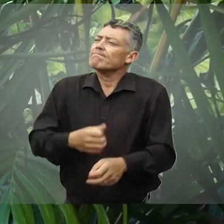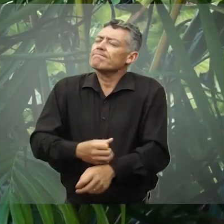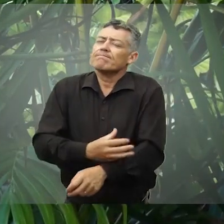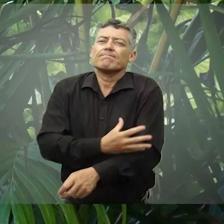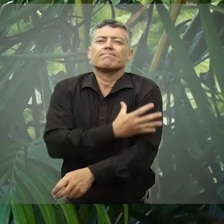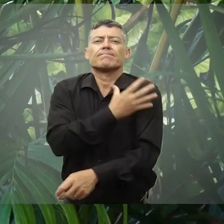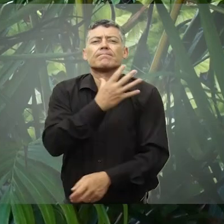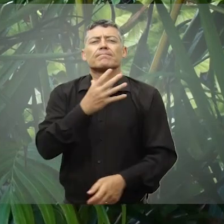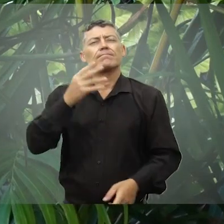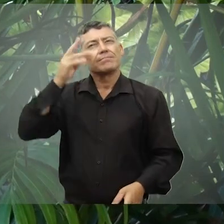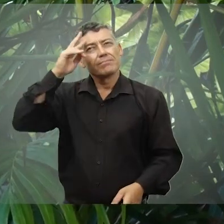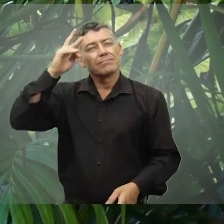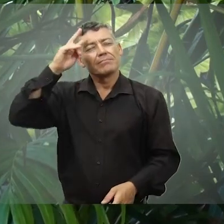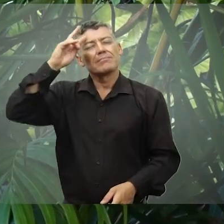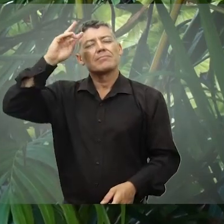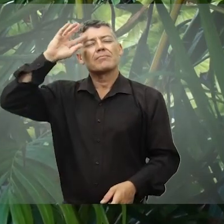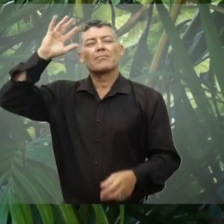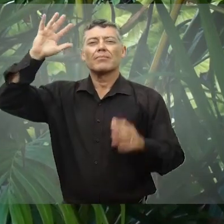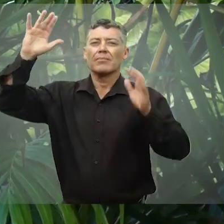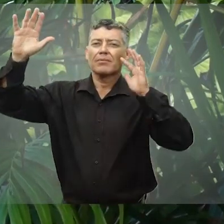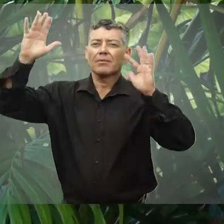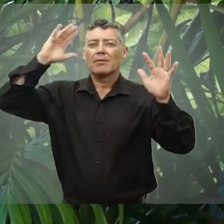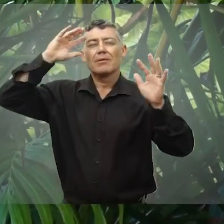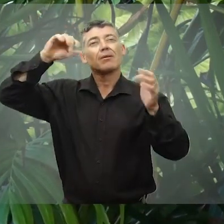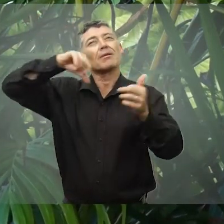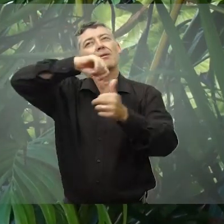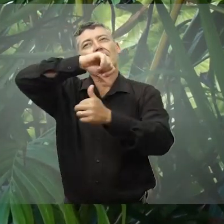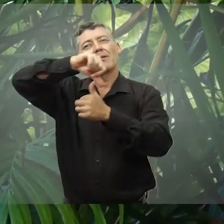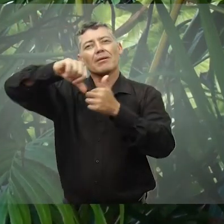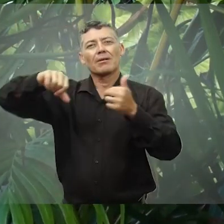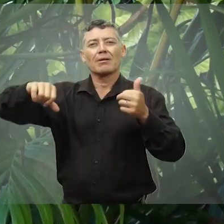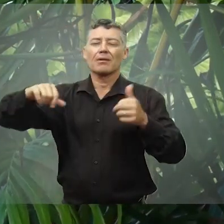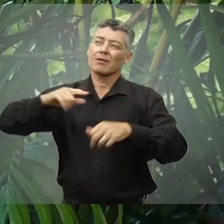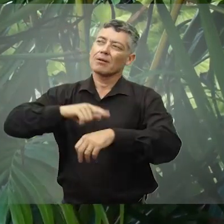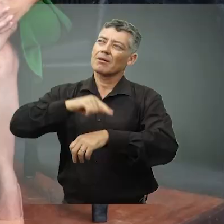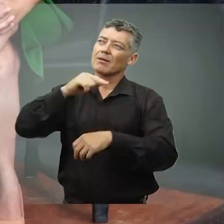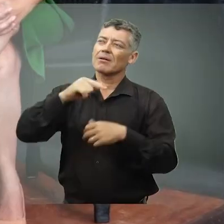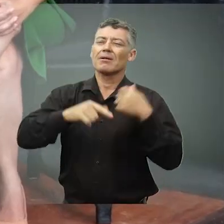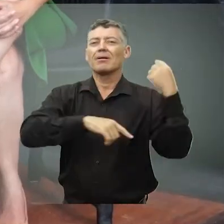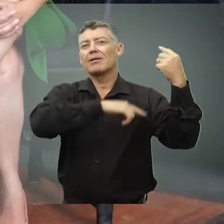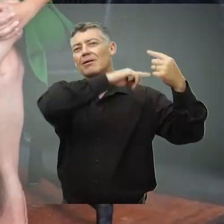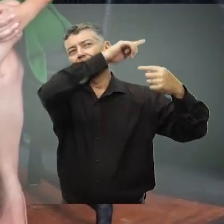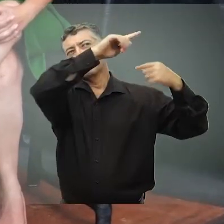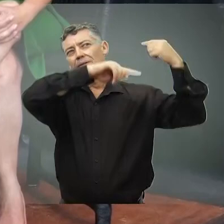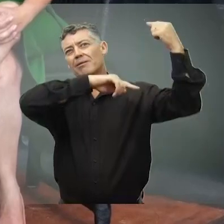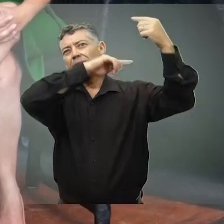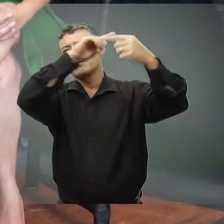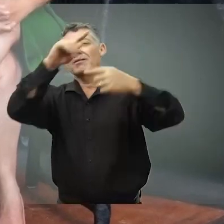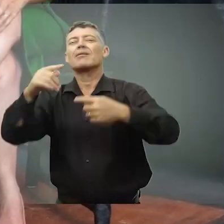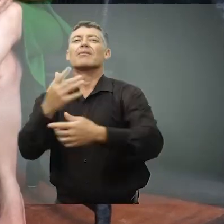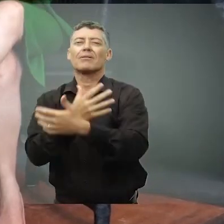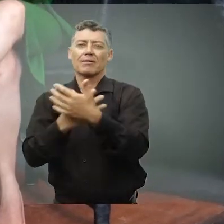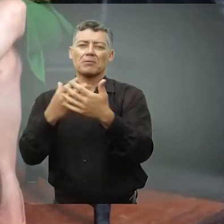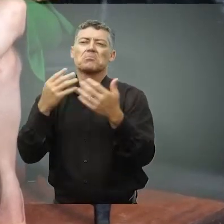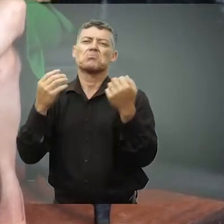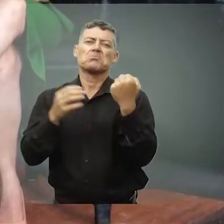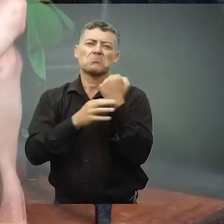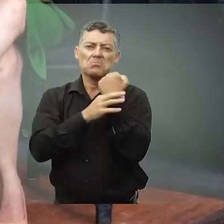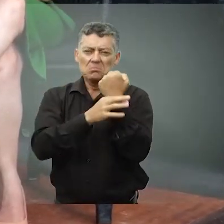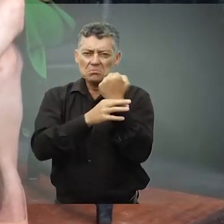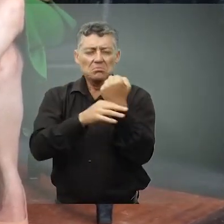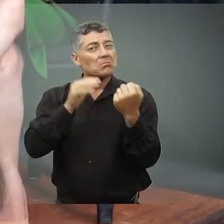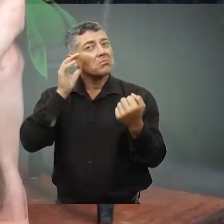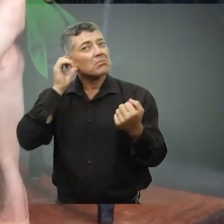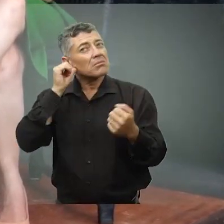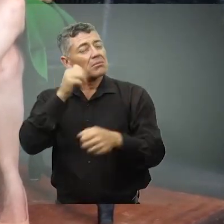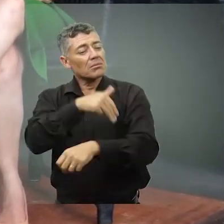música te relembra muitas coisas, a música te transporta no tempo. Ainda não inventaram essa máquina do tempo, mas a música tem esse poder. Você ouviu a